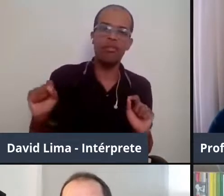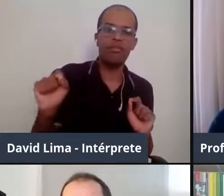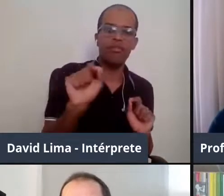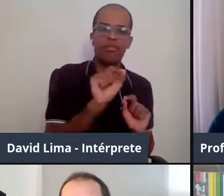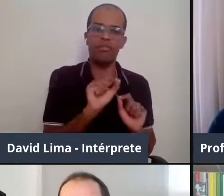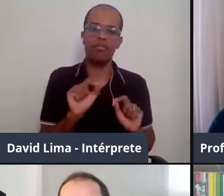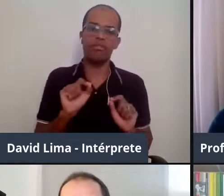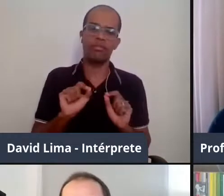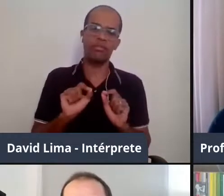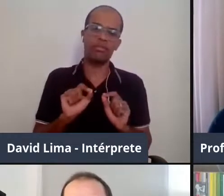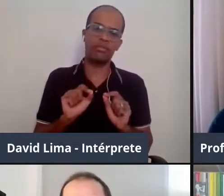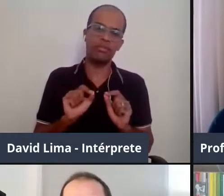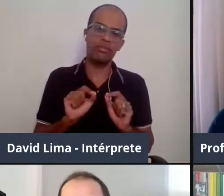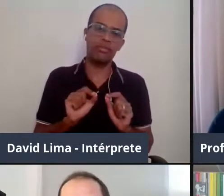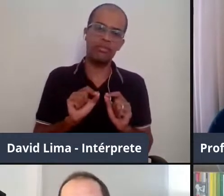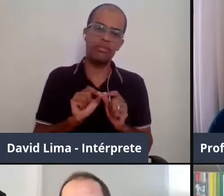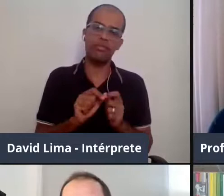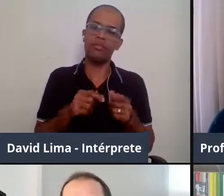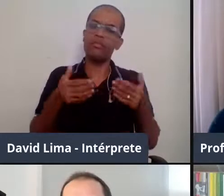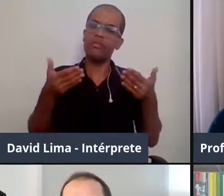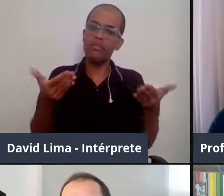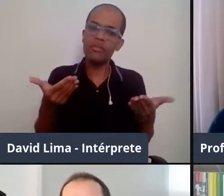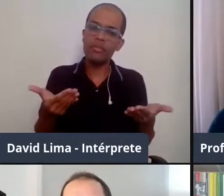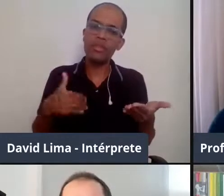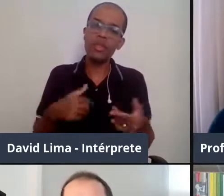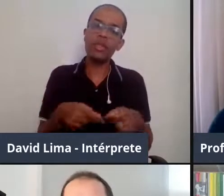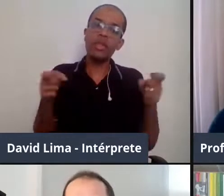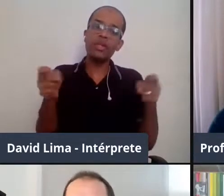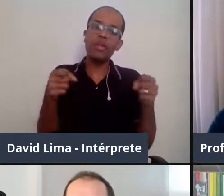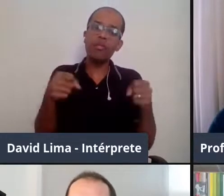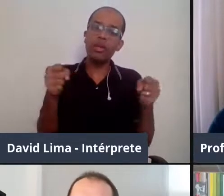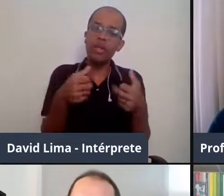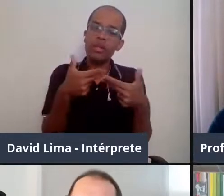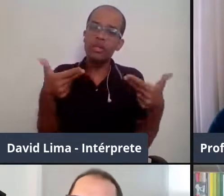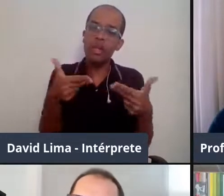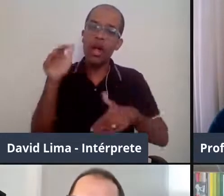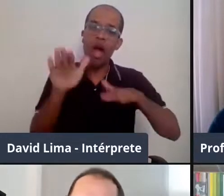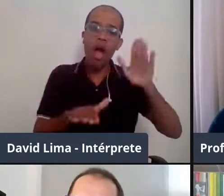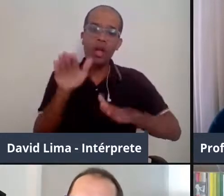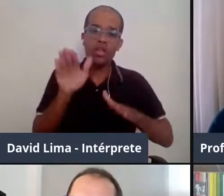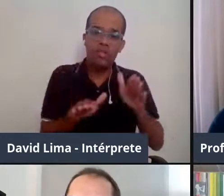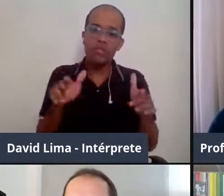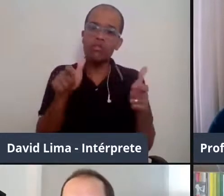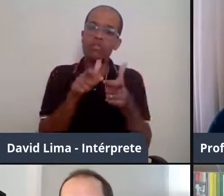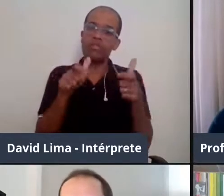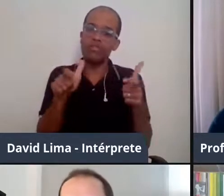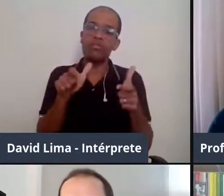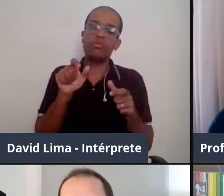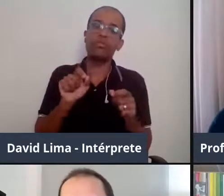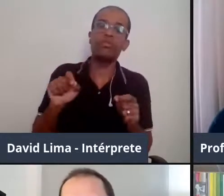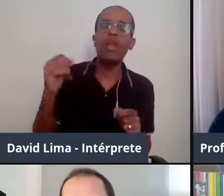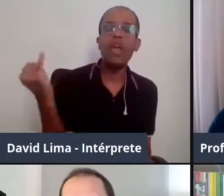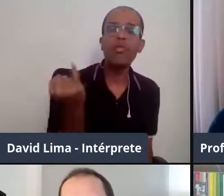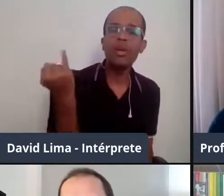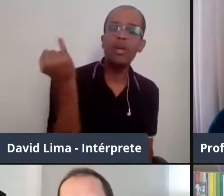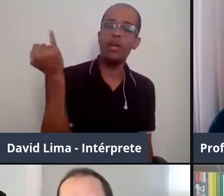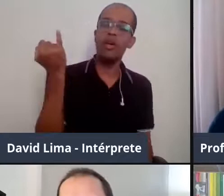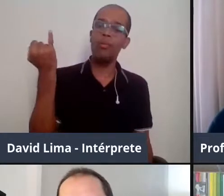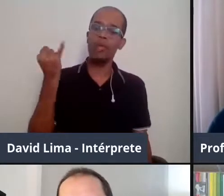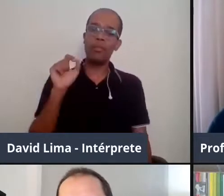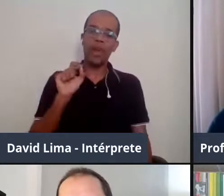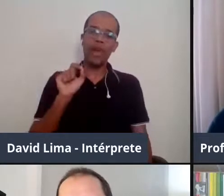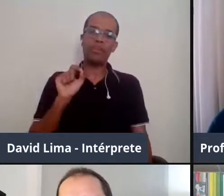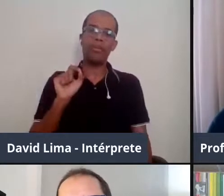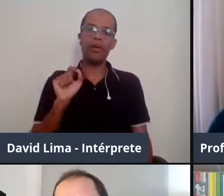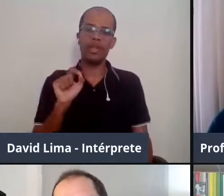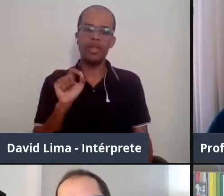do sujeito. Ele vem, claro, vem com outras competências que muitas vezes, aliás, tem um dado muito importante: a média dos refugiados